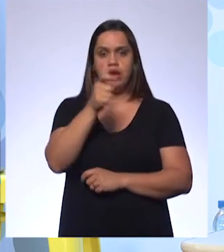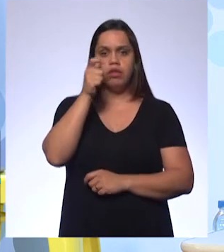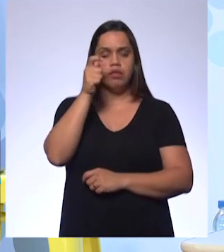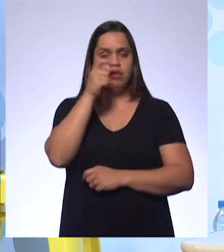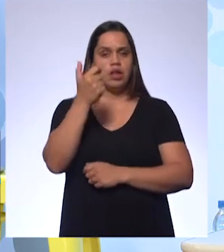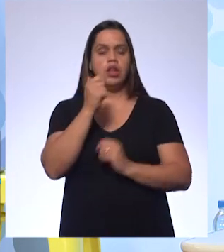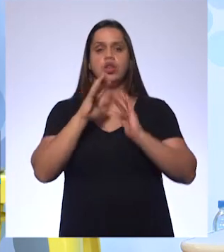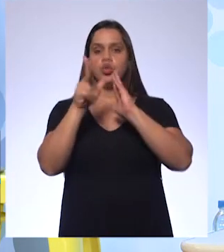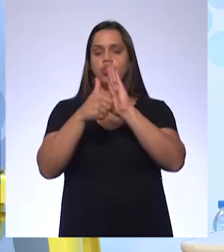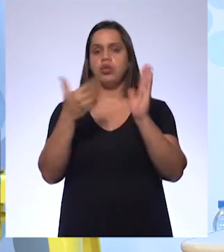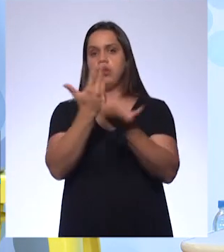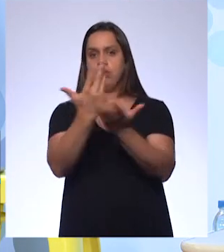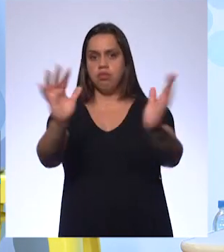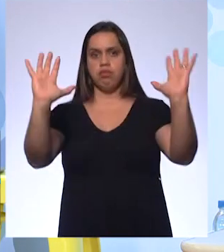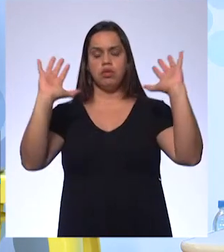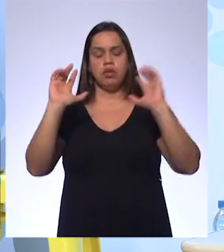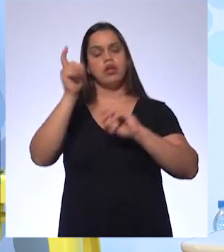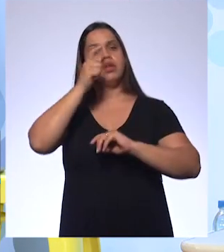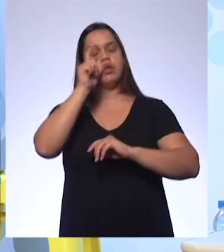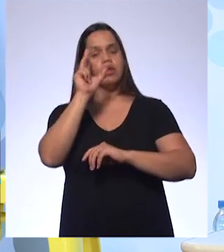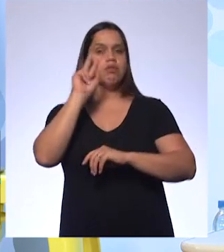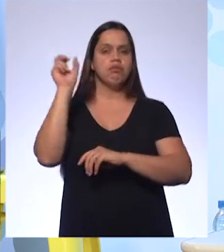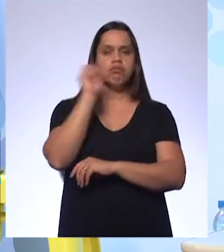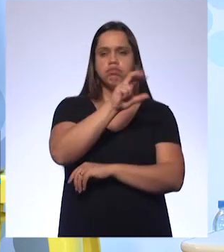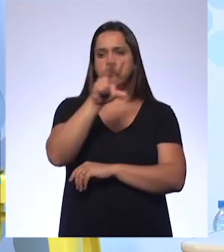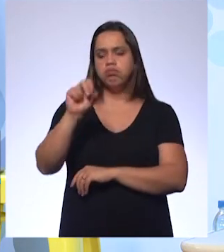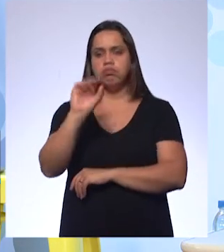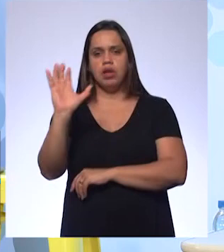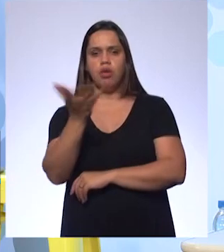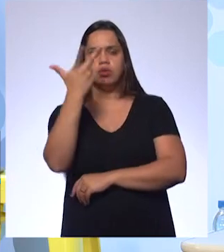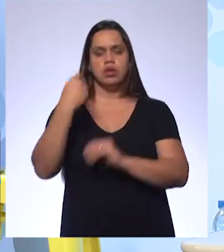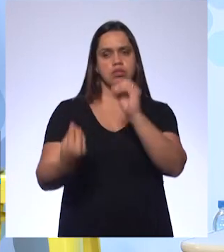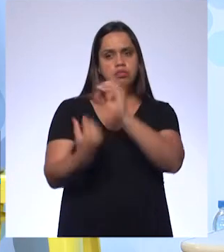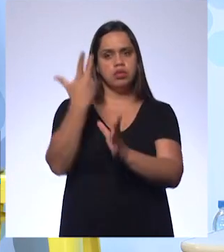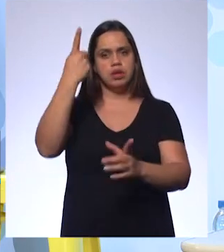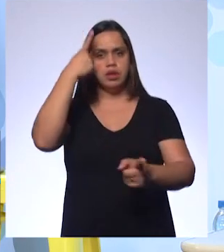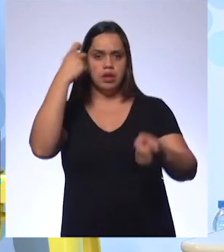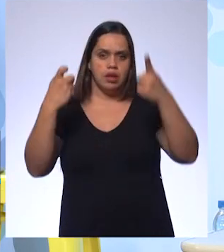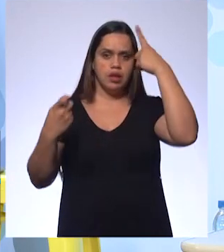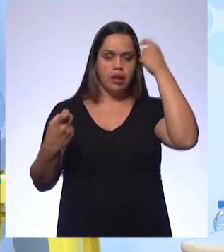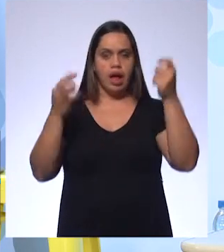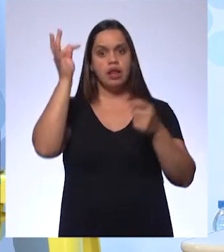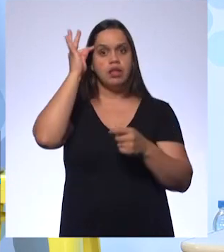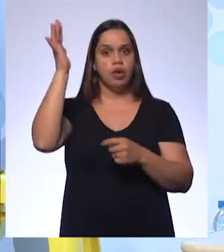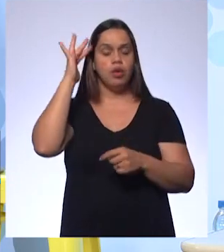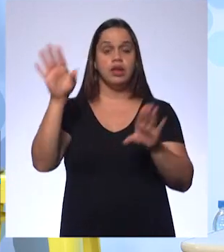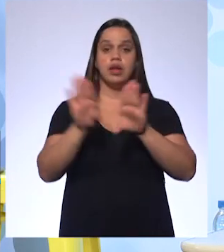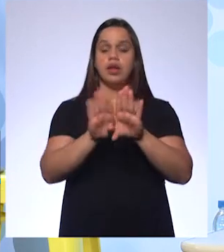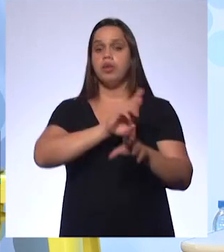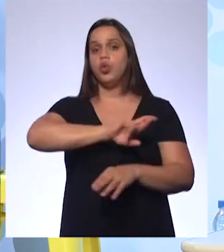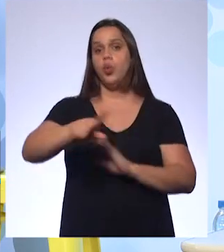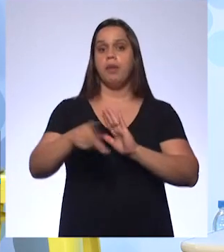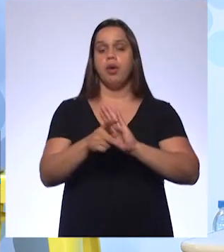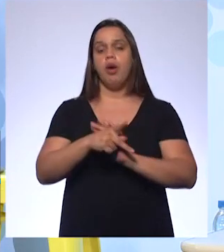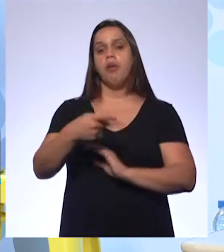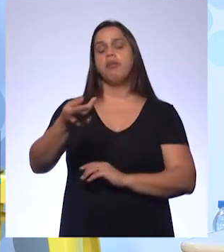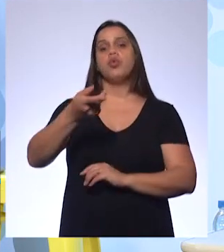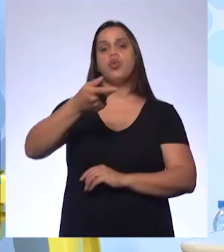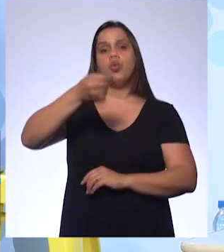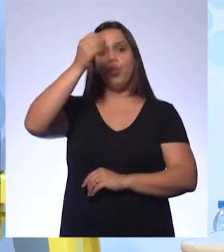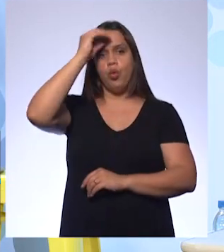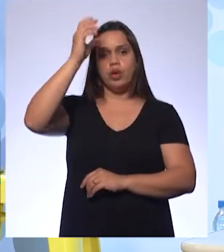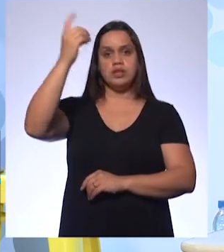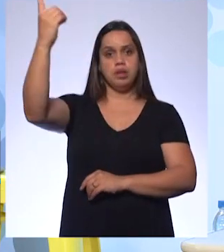né, para que você crie sobre eles hipóteses, teorias, ou seja, não é mais um conhecimento que vem de cima